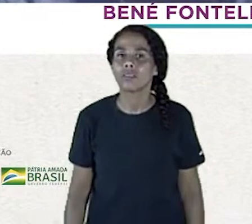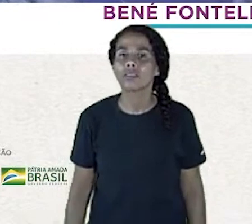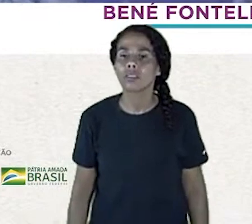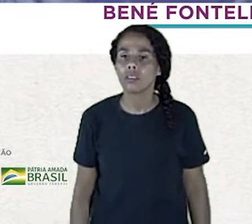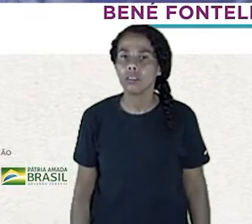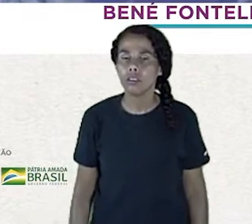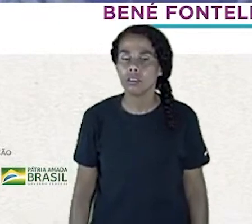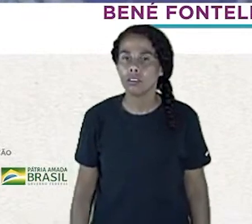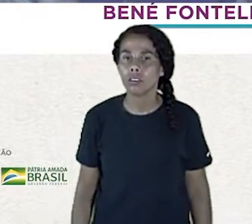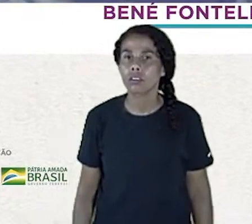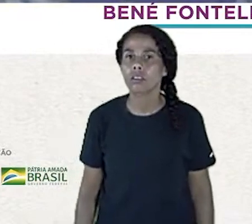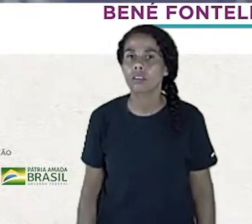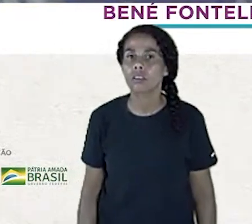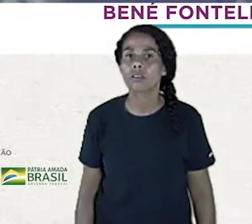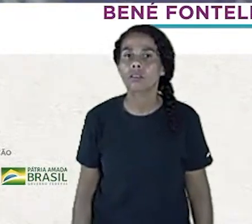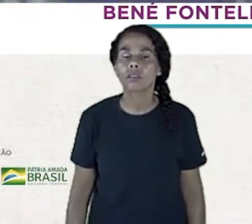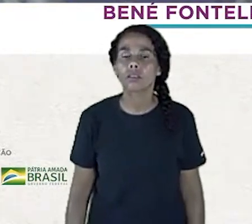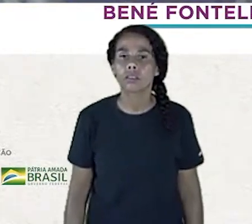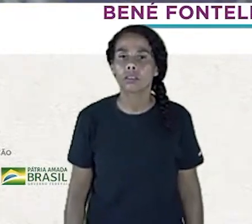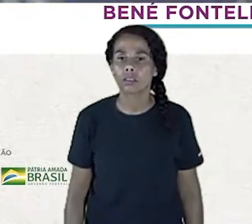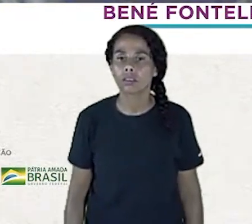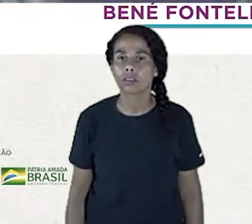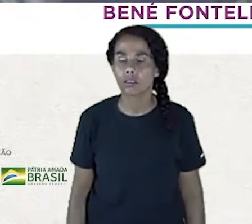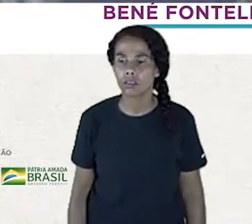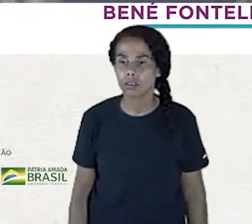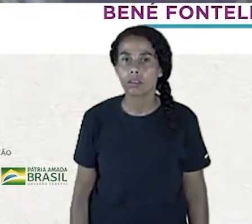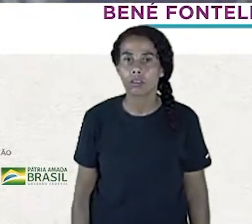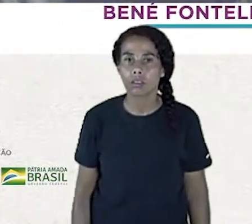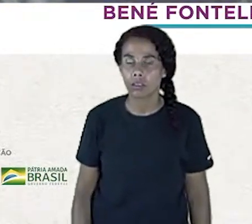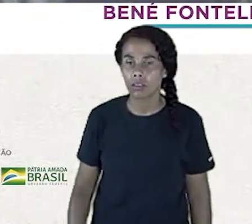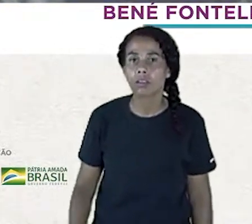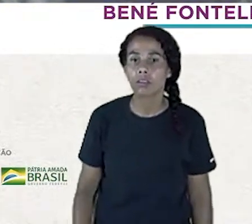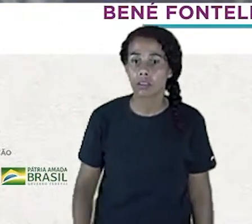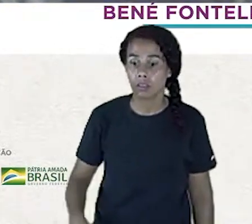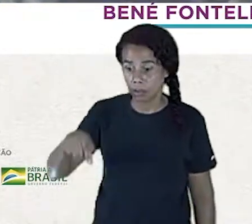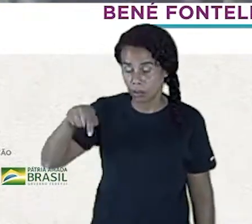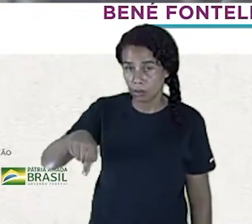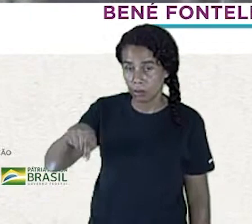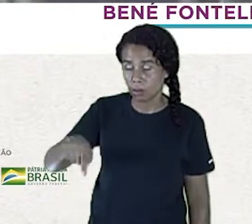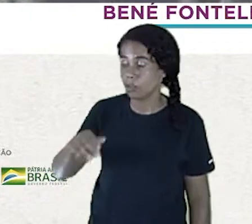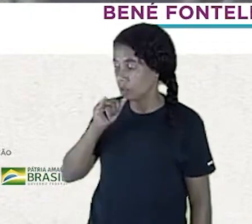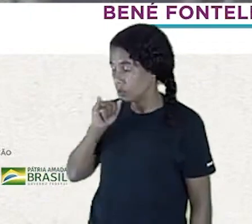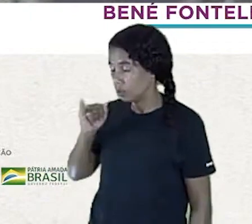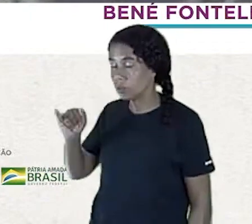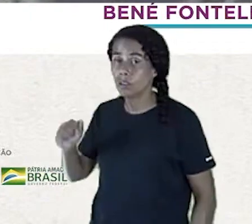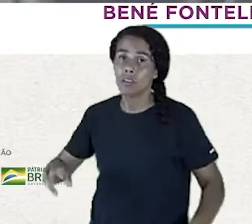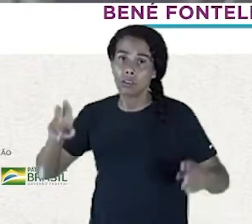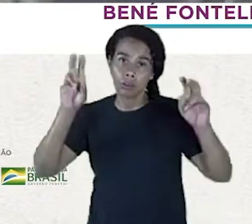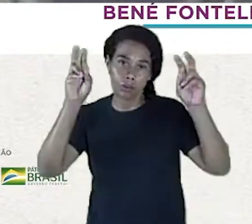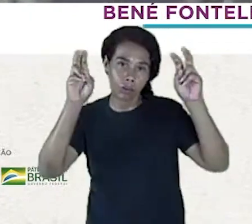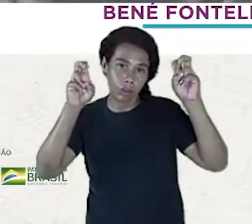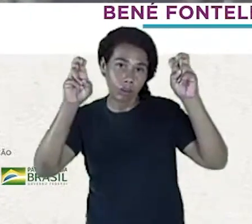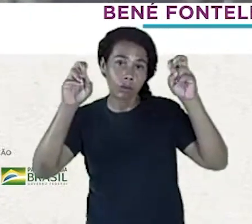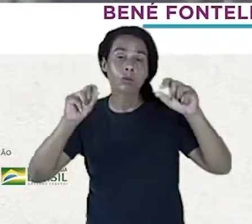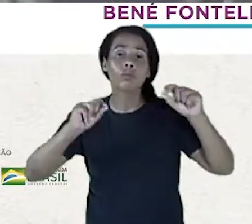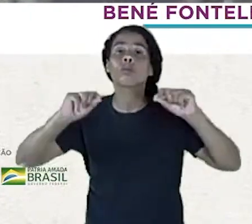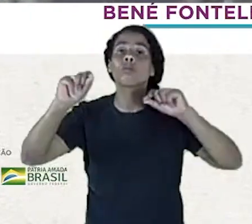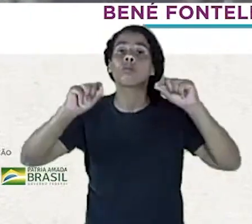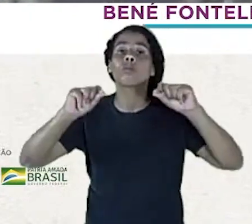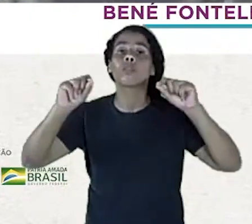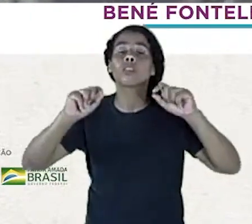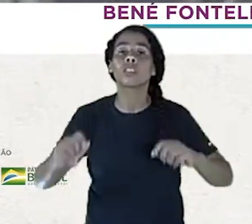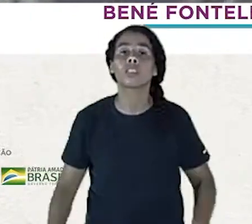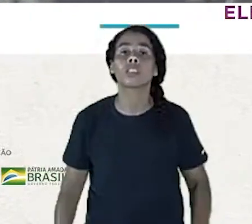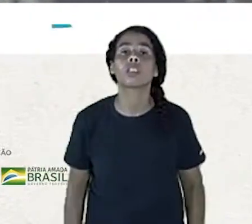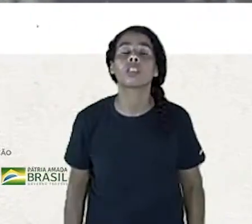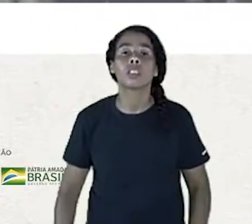É o jeitinho dele. Então o Bené propôs que a gente falasse sobre esse tema, as naturezas de ser.